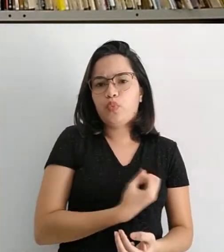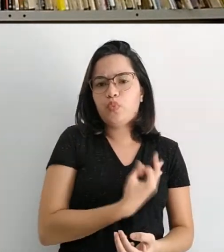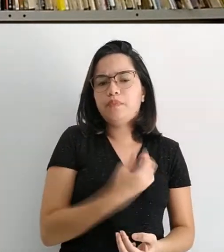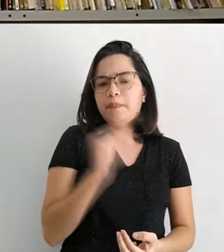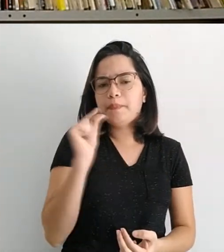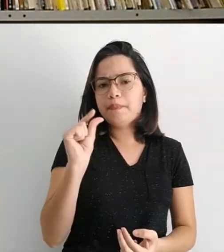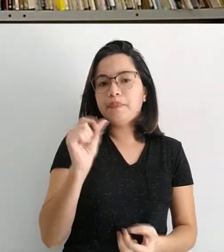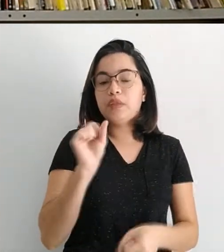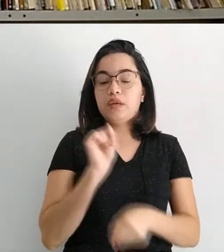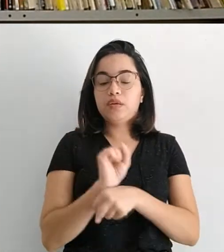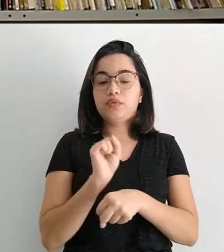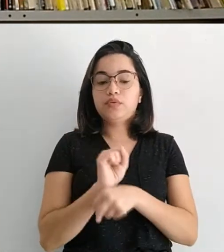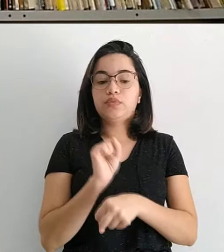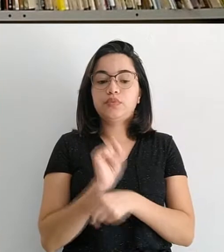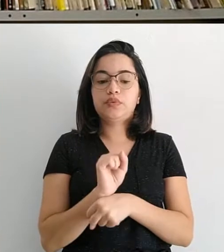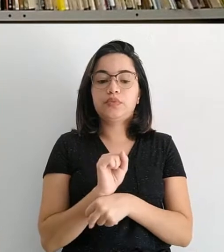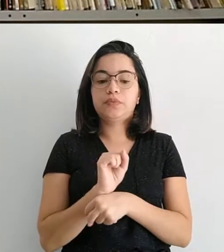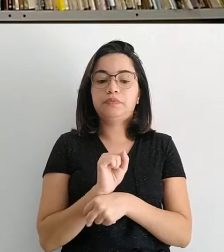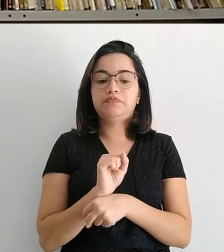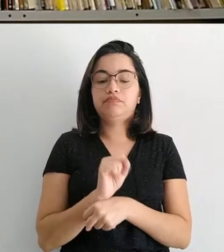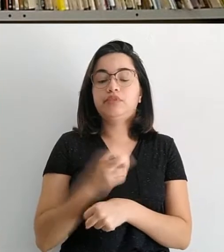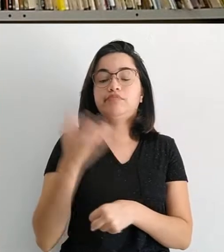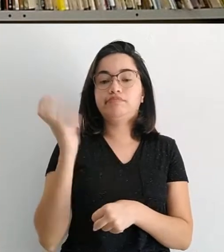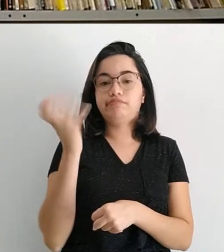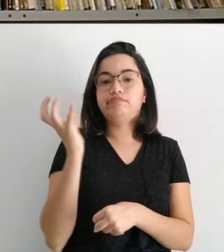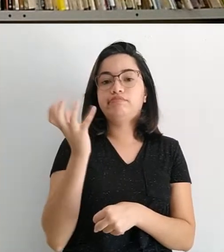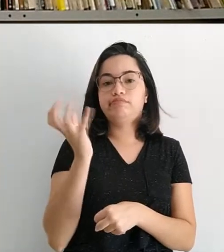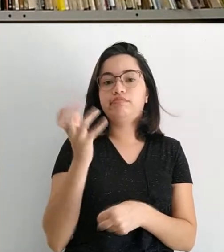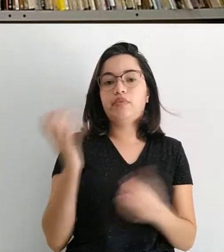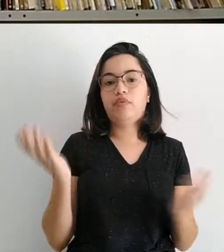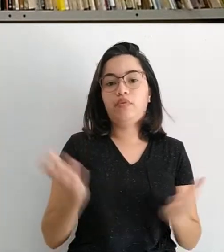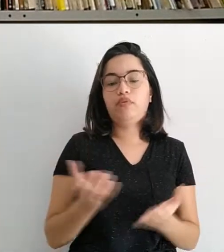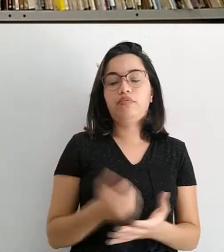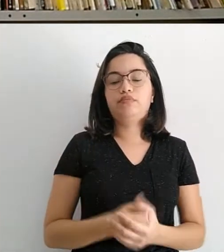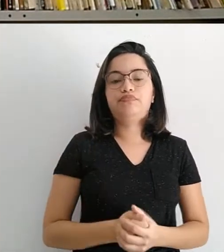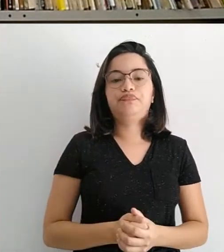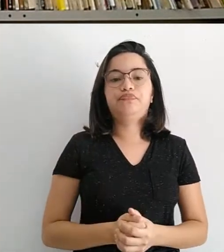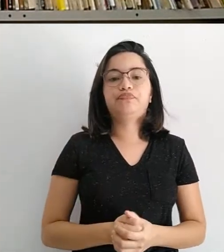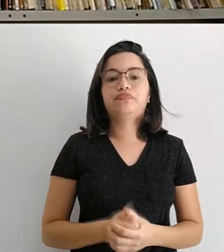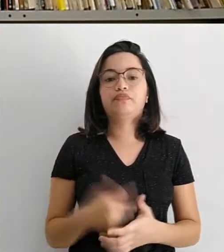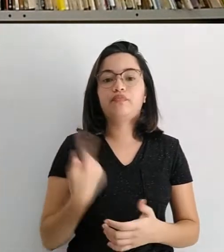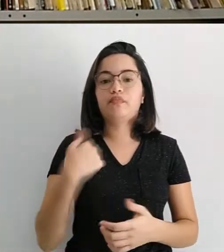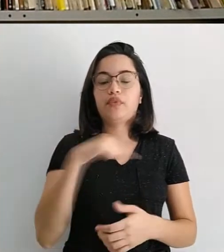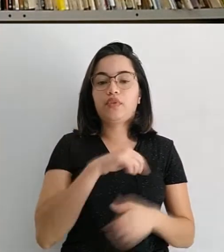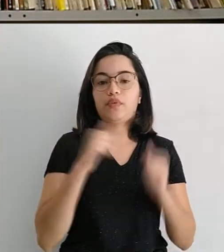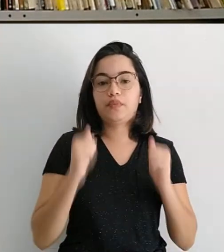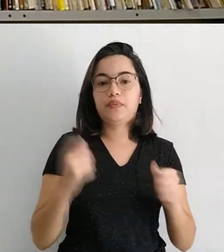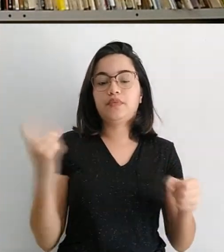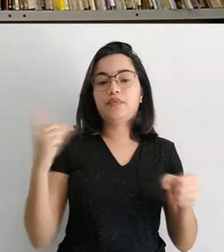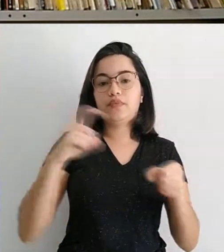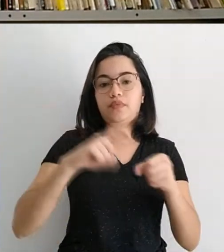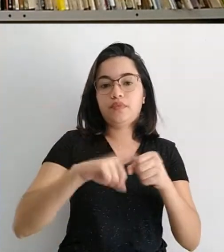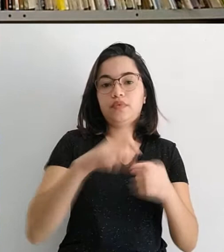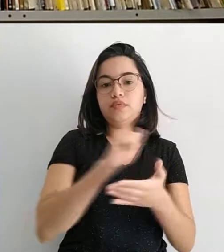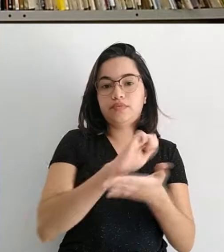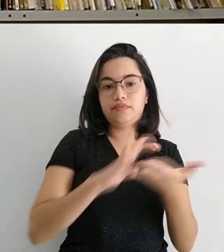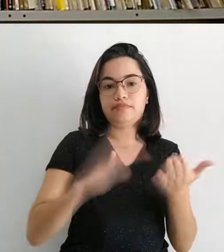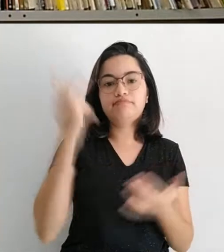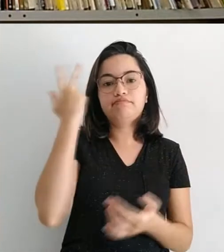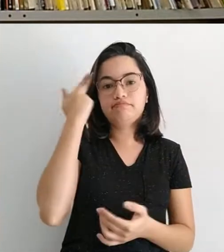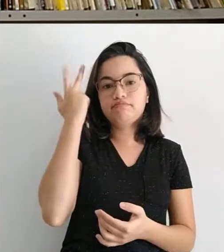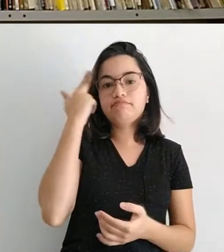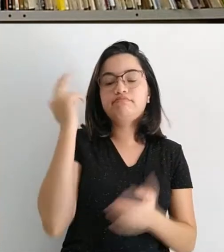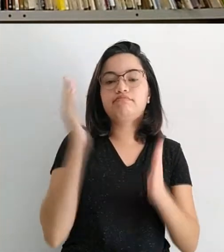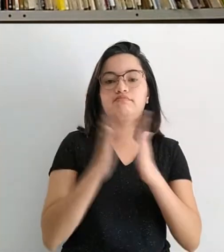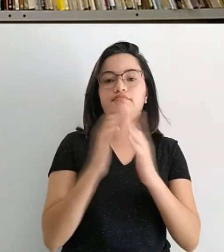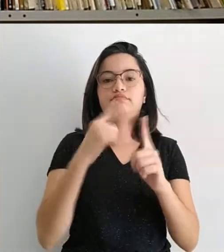pequeno. Esperamos que logo isso se resolva e possamos retomar as atividades